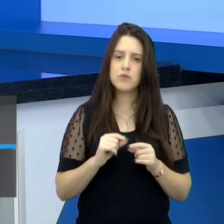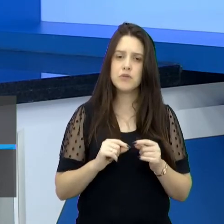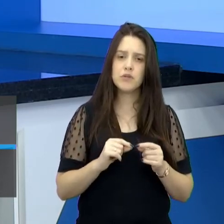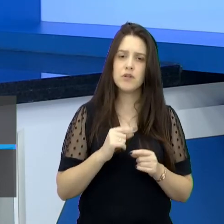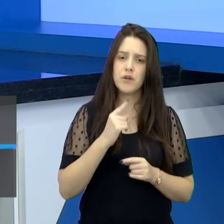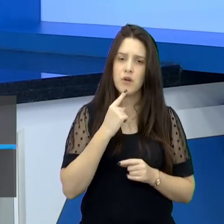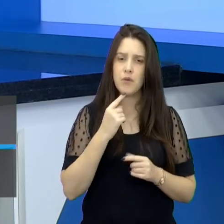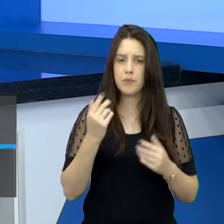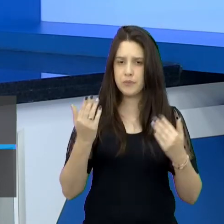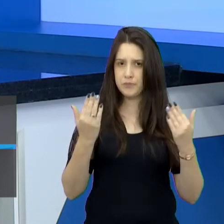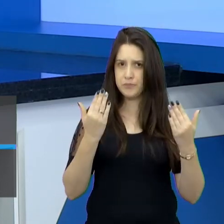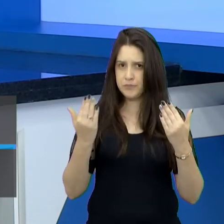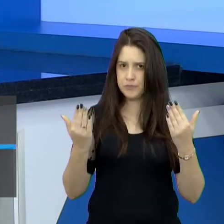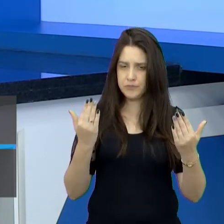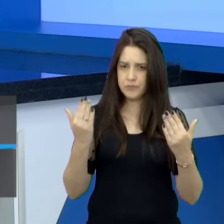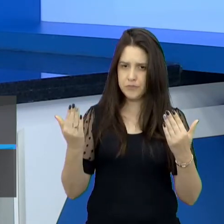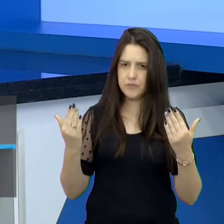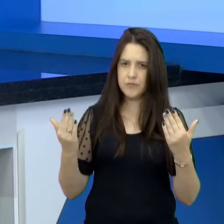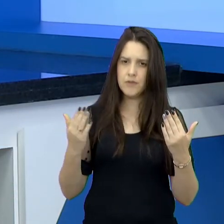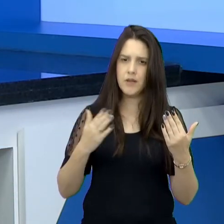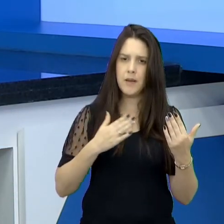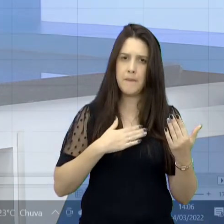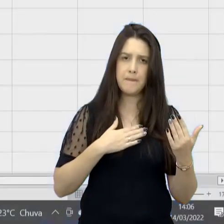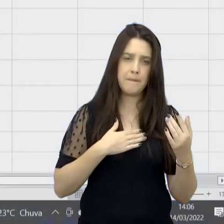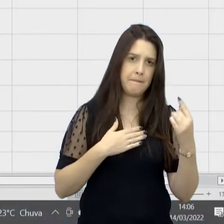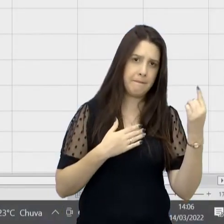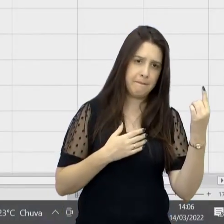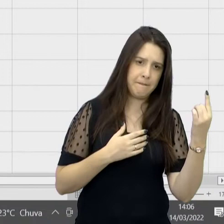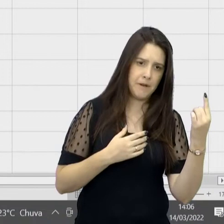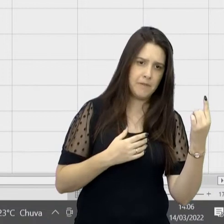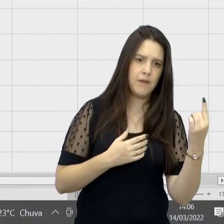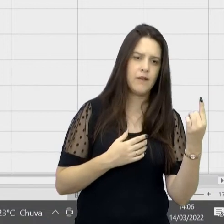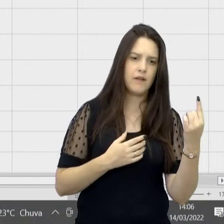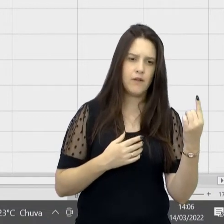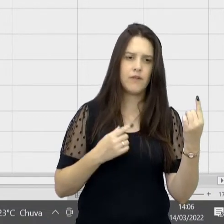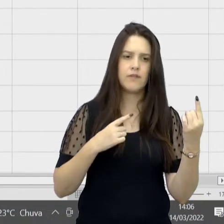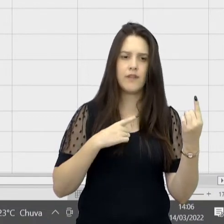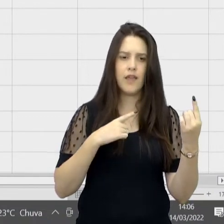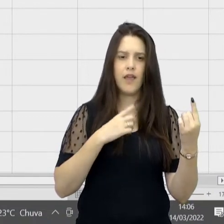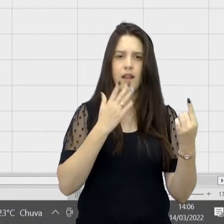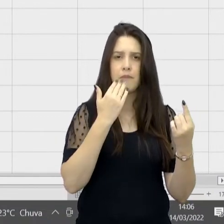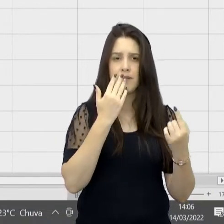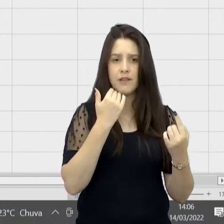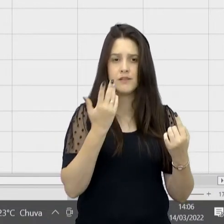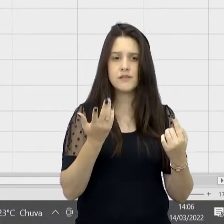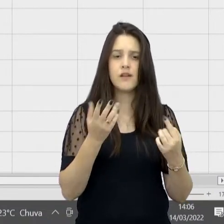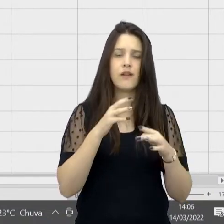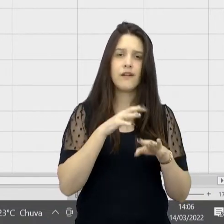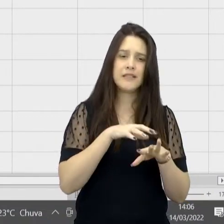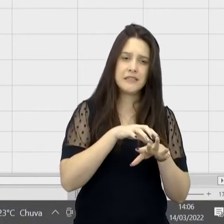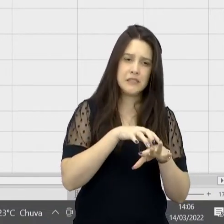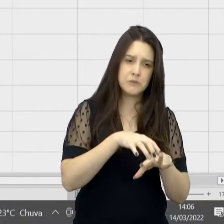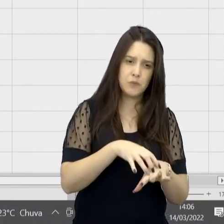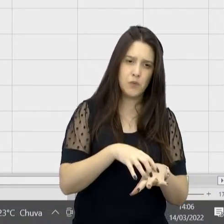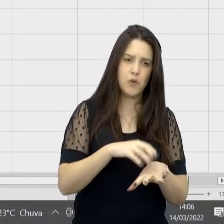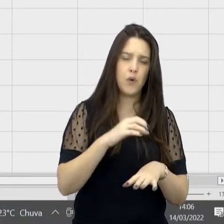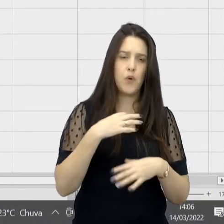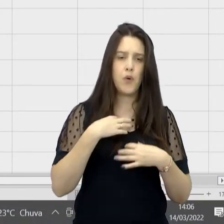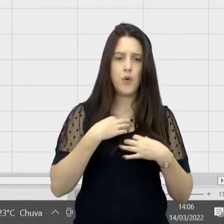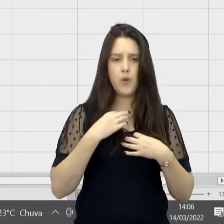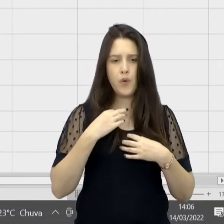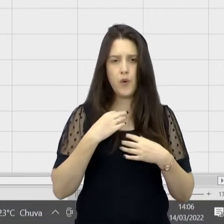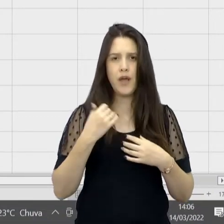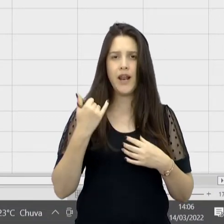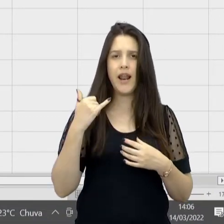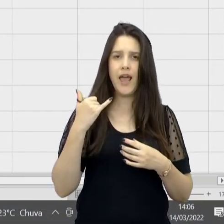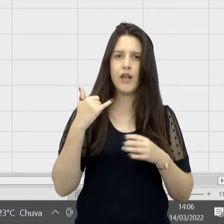comparando aí, né, com a primeira. Então a gente tem aí alimentação, transporte, roupa, crédito